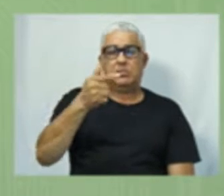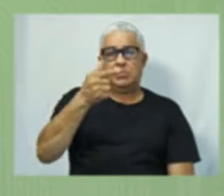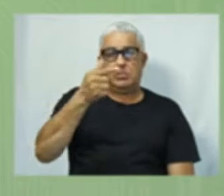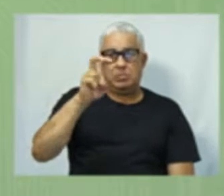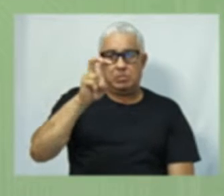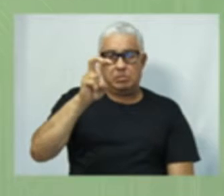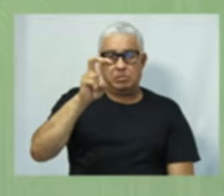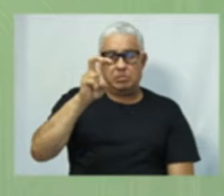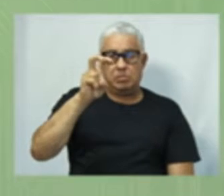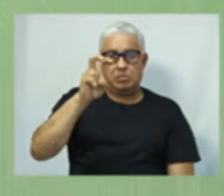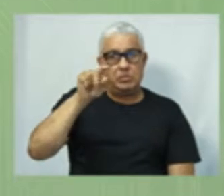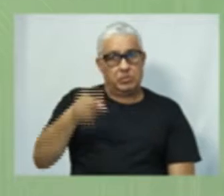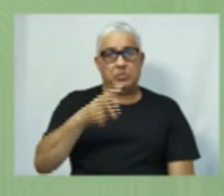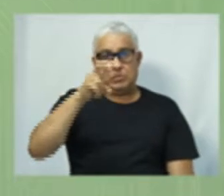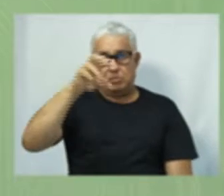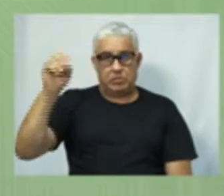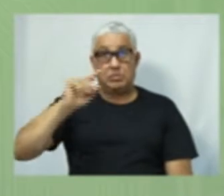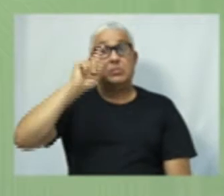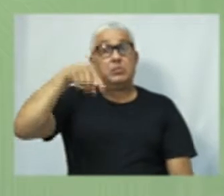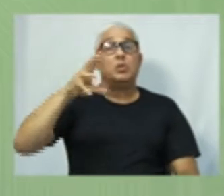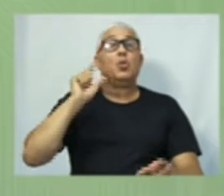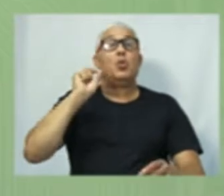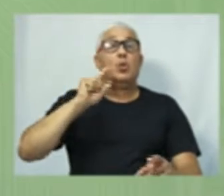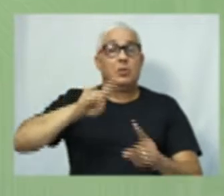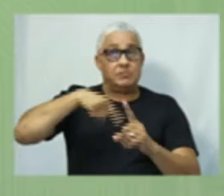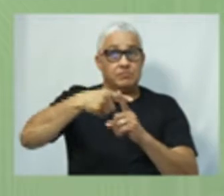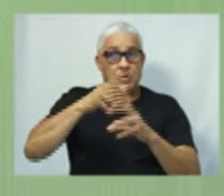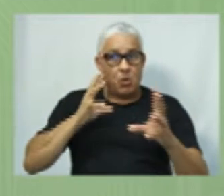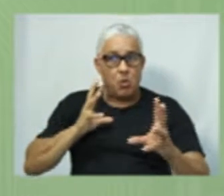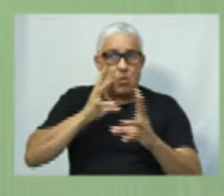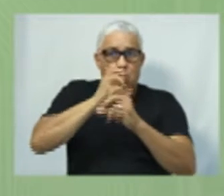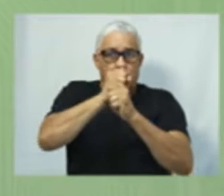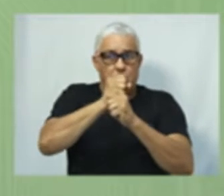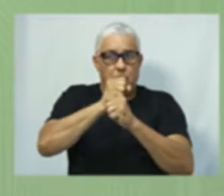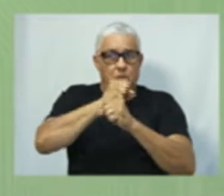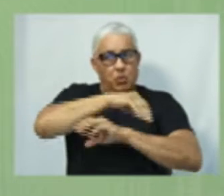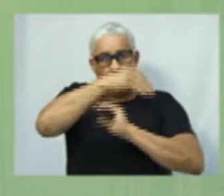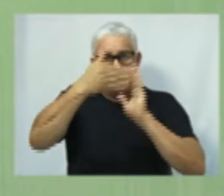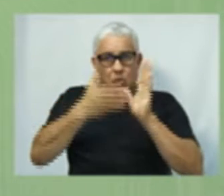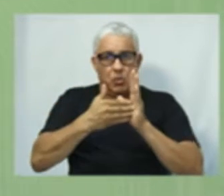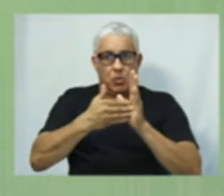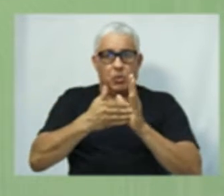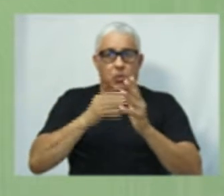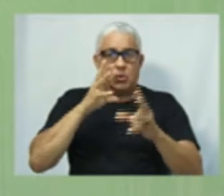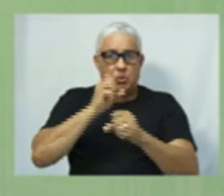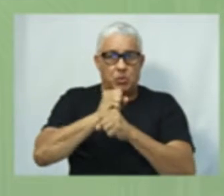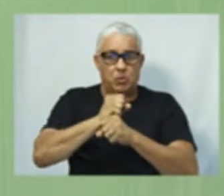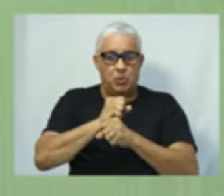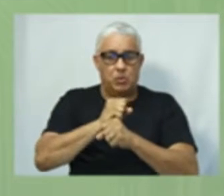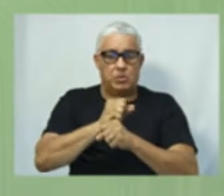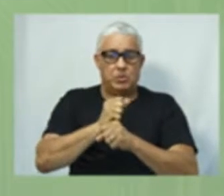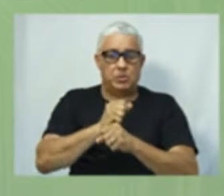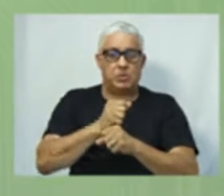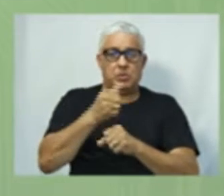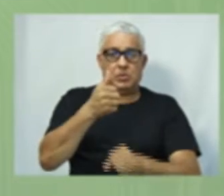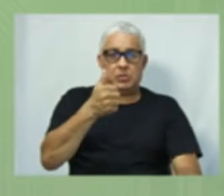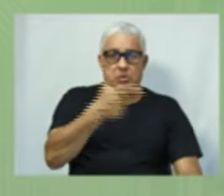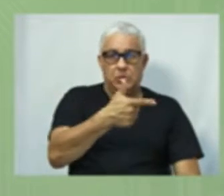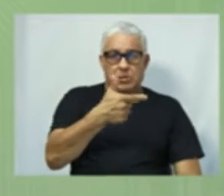fazemos o quê? Somamos tudo isso aqui. A soma dos 3 deu